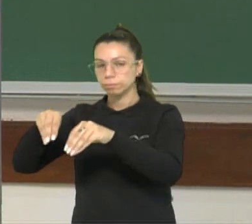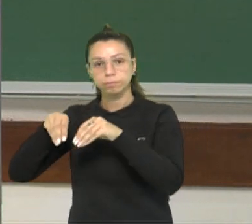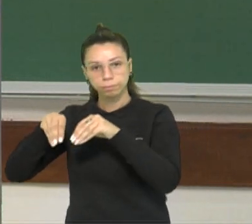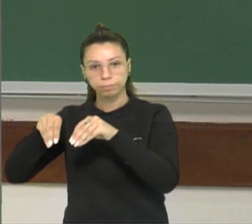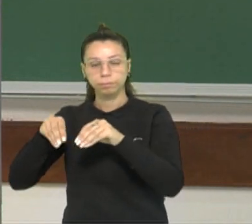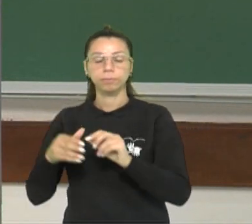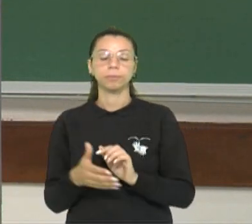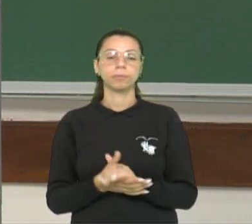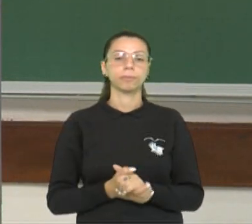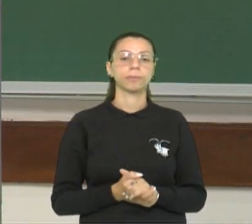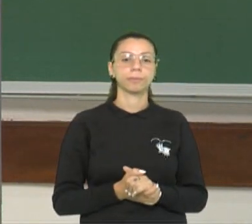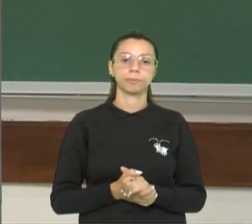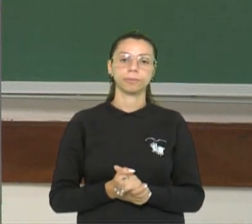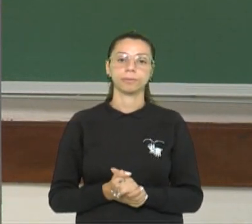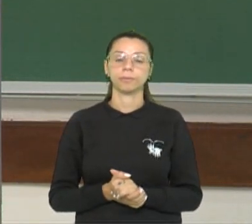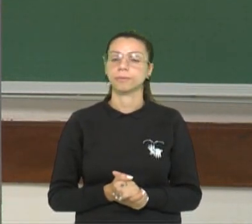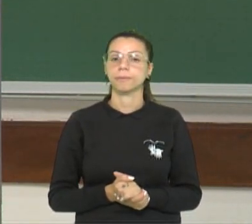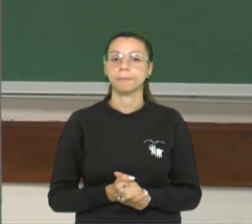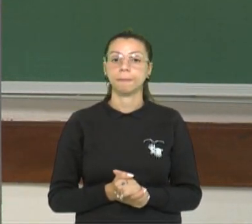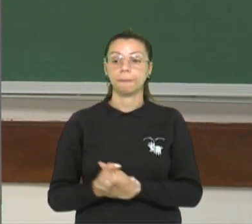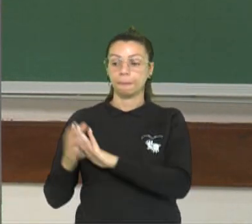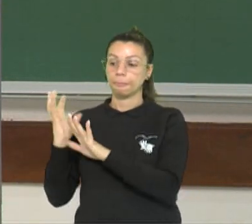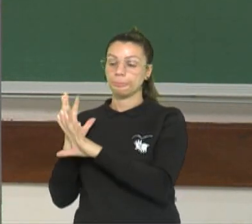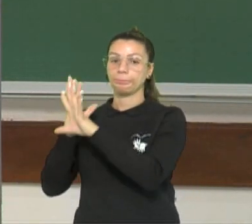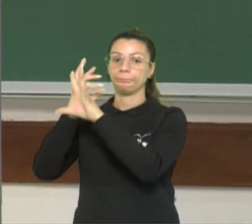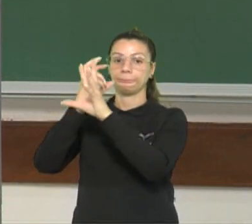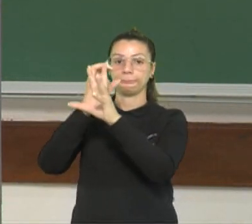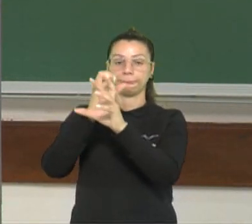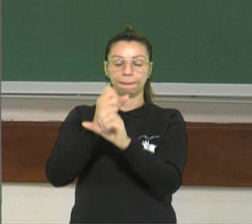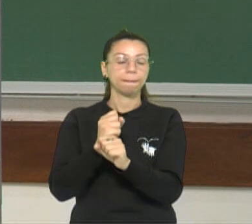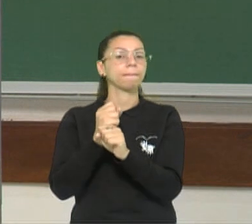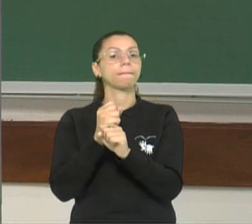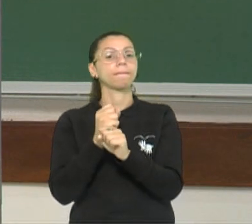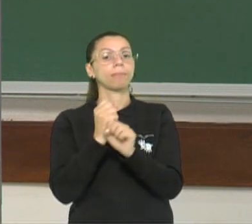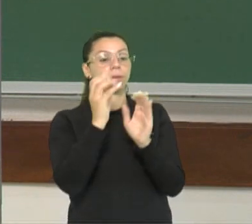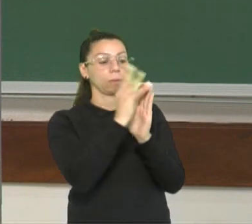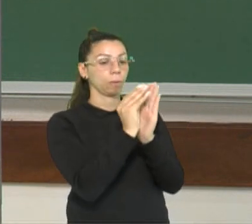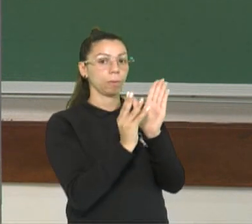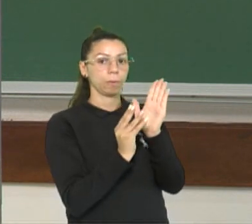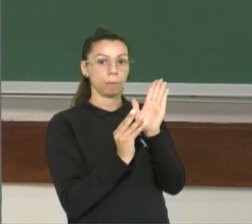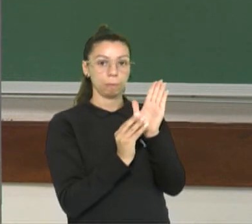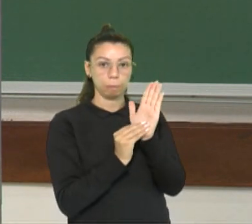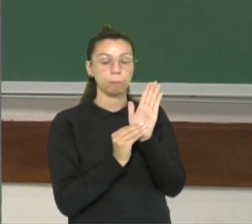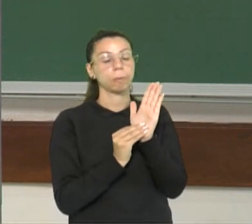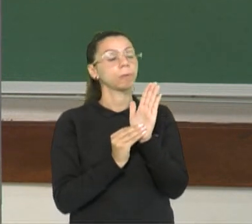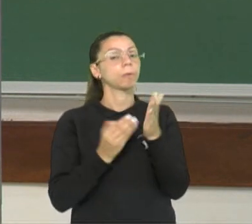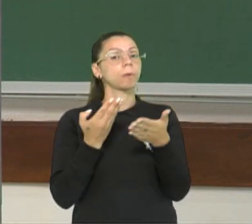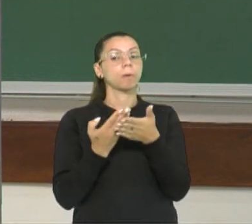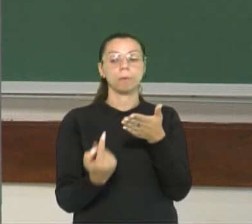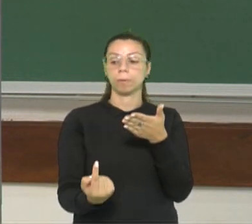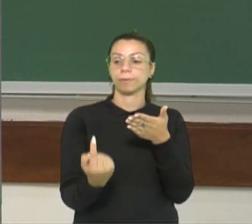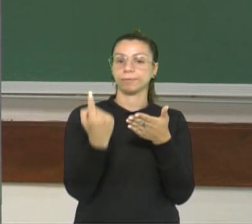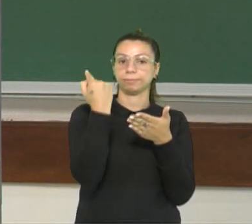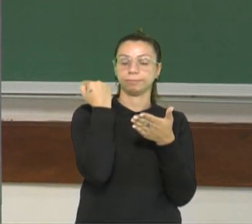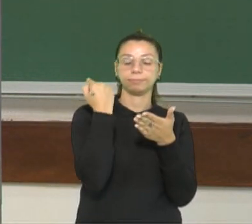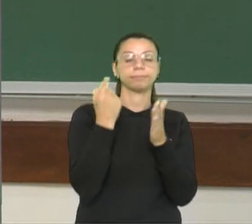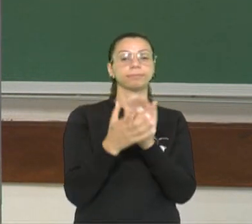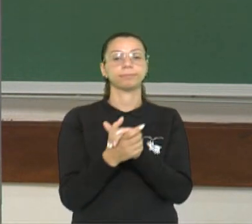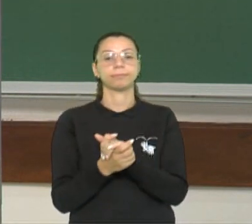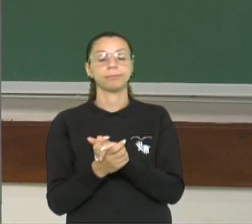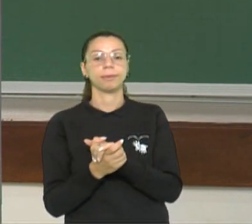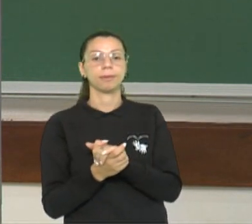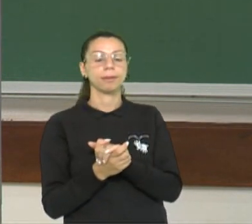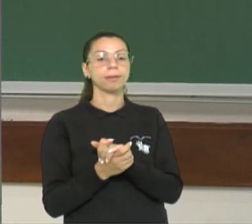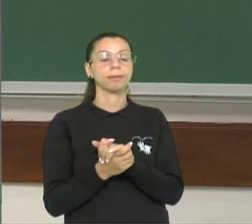clima e solo. E nós vamos fazer uma retomada de alguns conteúdos que trabalhamos em aulas anteriores, lá nas aulas do primeiro e do